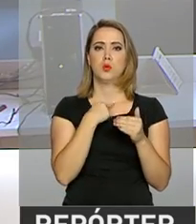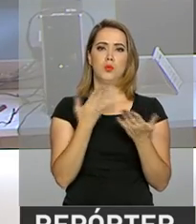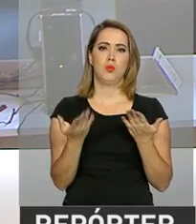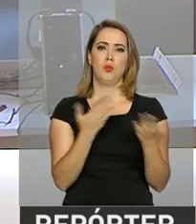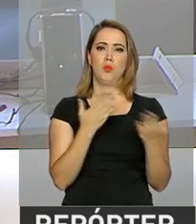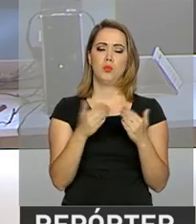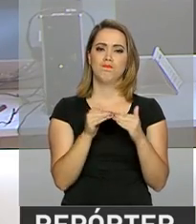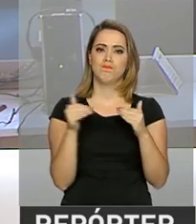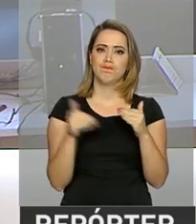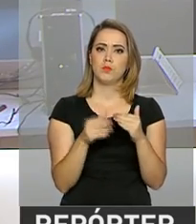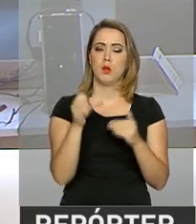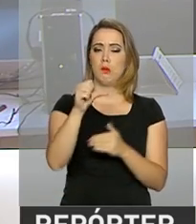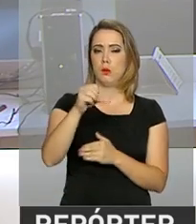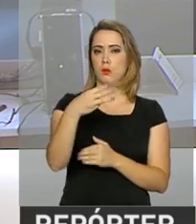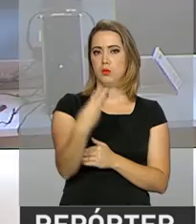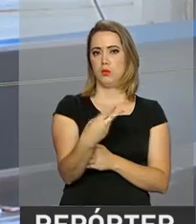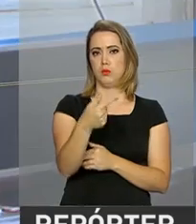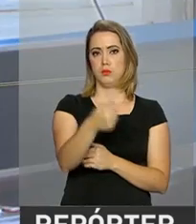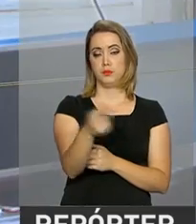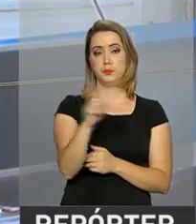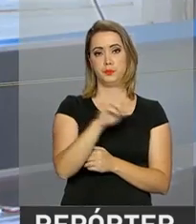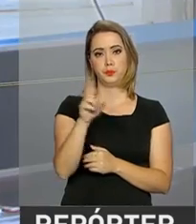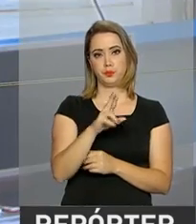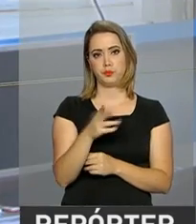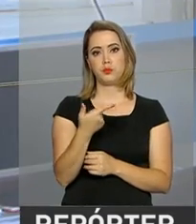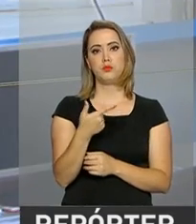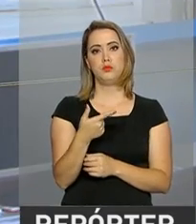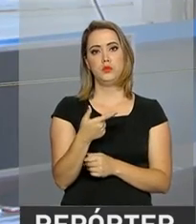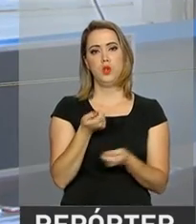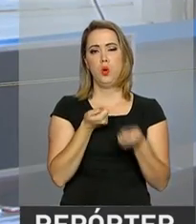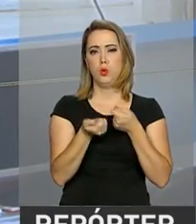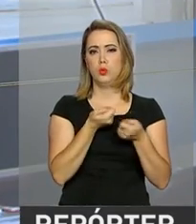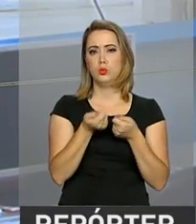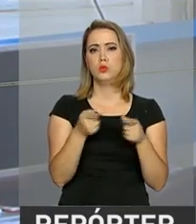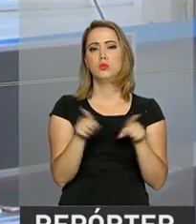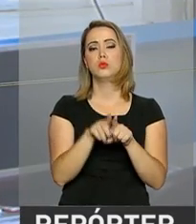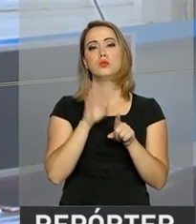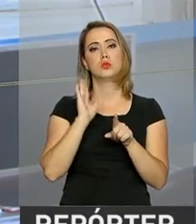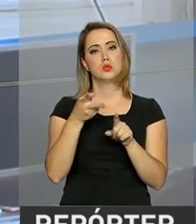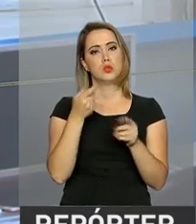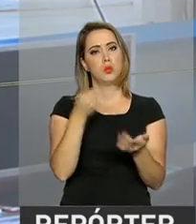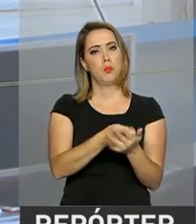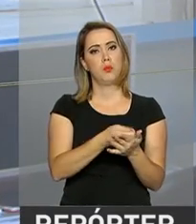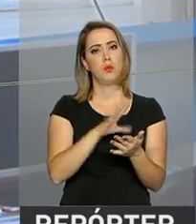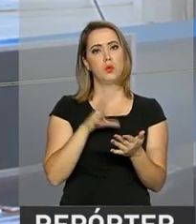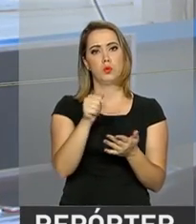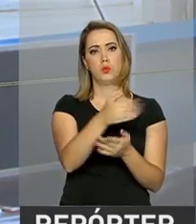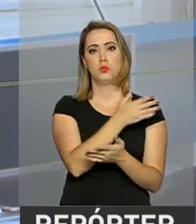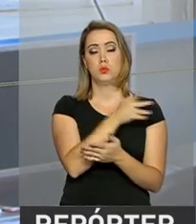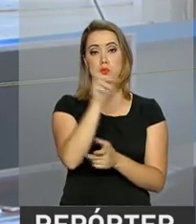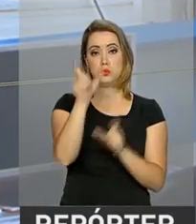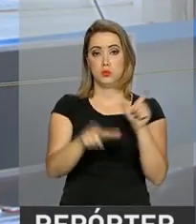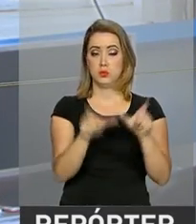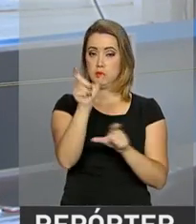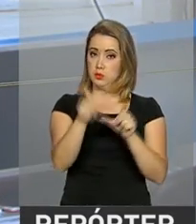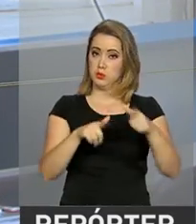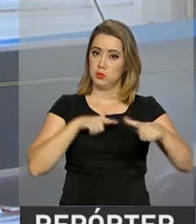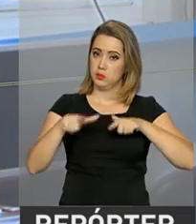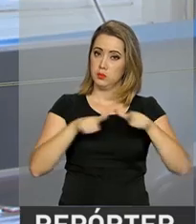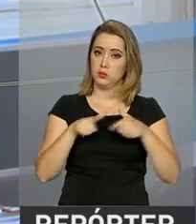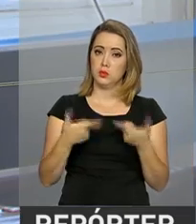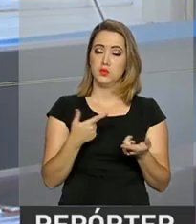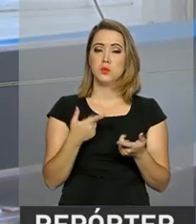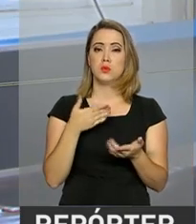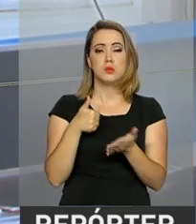mínimo de r$ 37 a correção dos valores pagos é válida para todos os trabalhadores demitidos sem justa